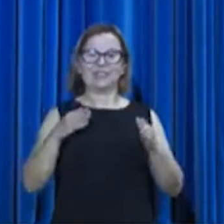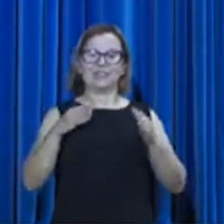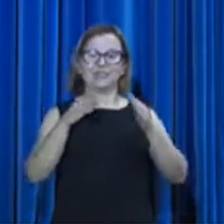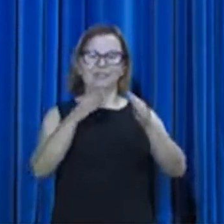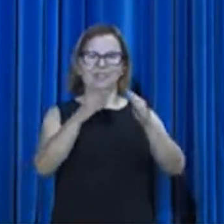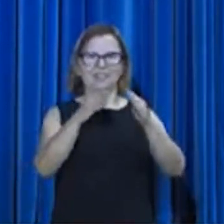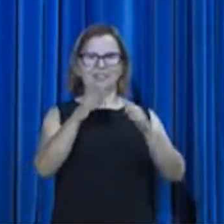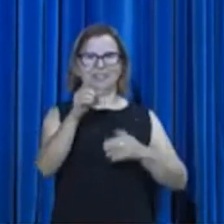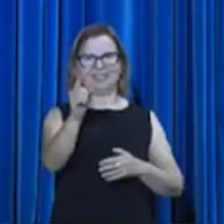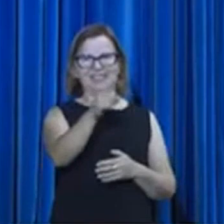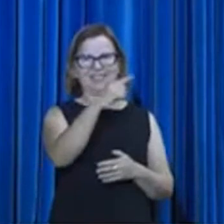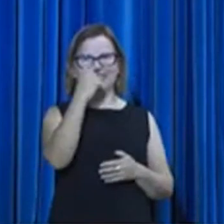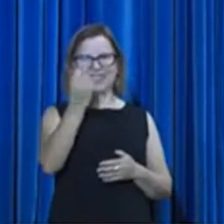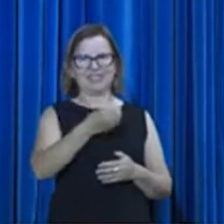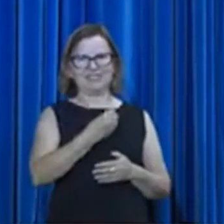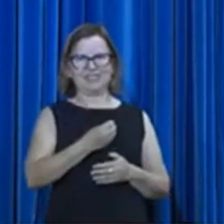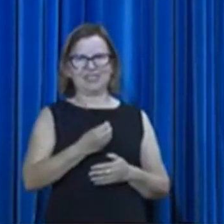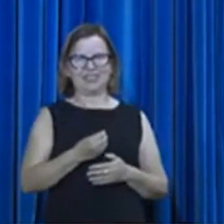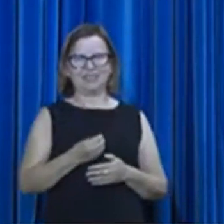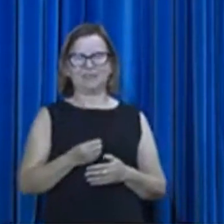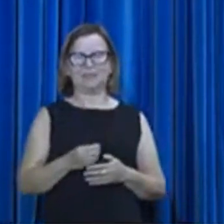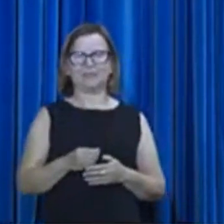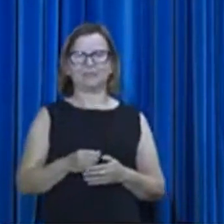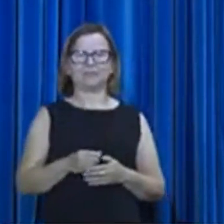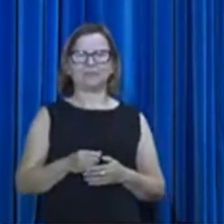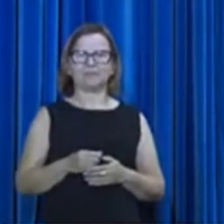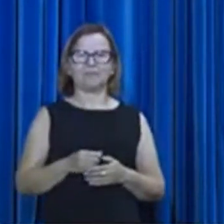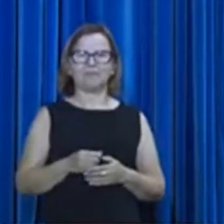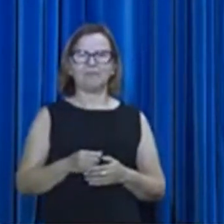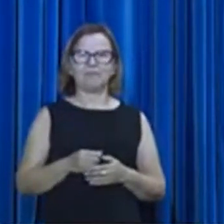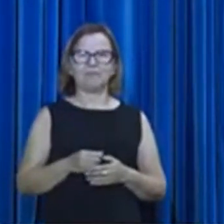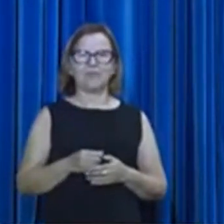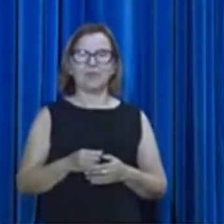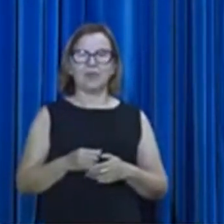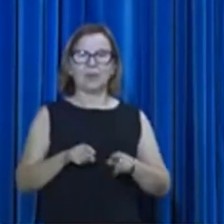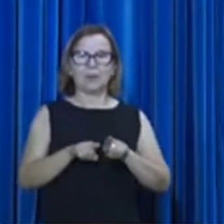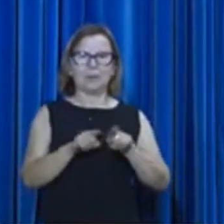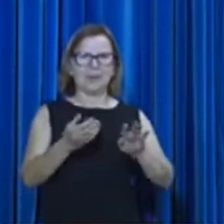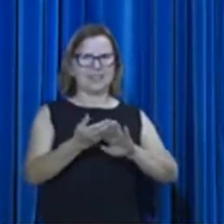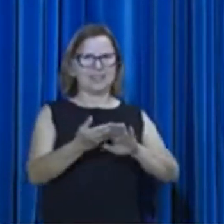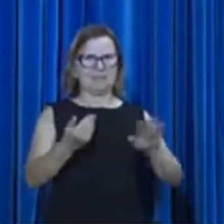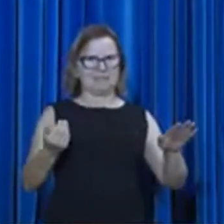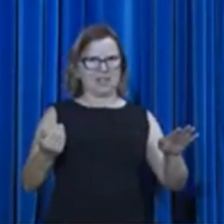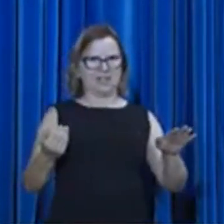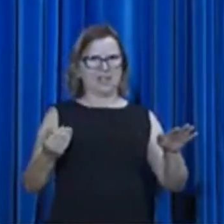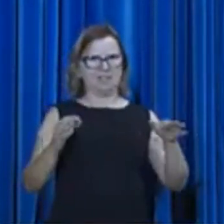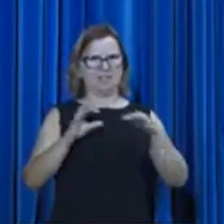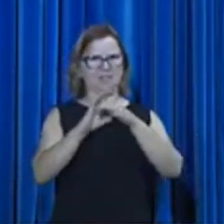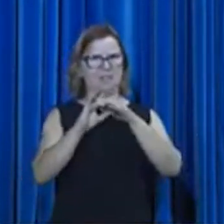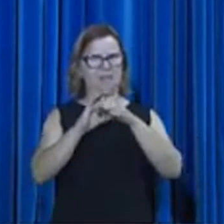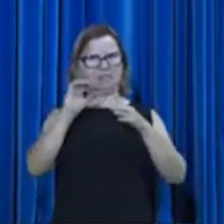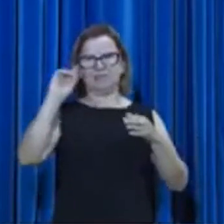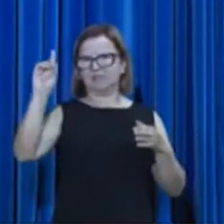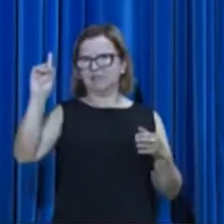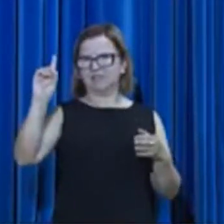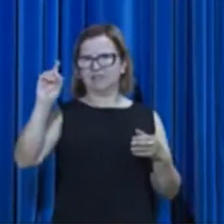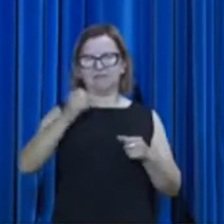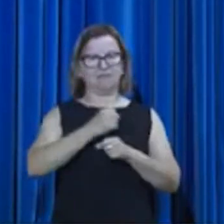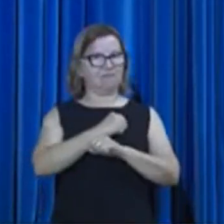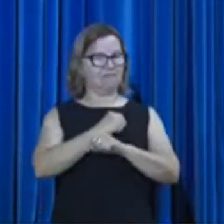Mas, destacado do relacionamento com Deus, nós não vivemos para a glória de Deus. Isso